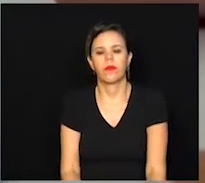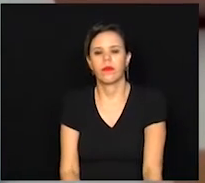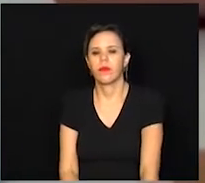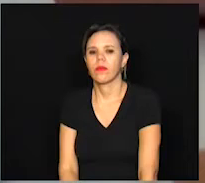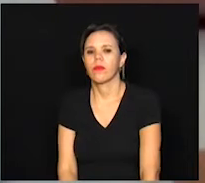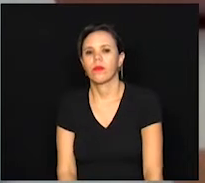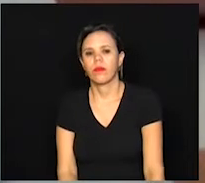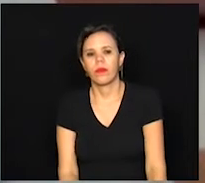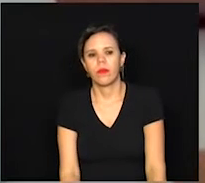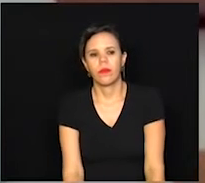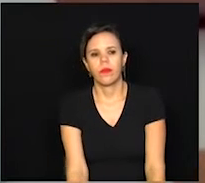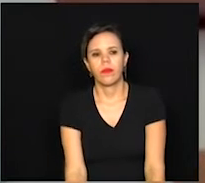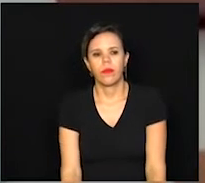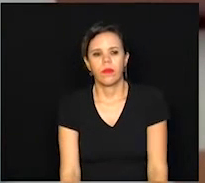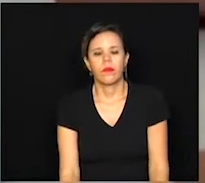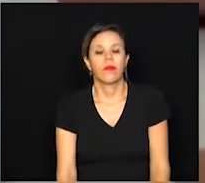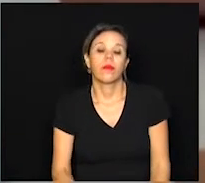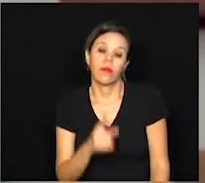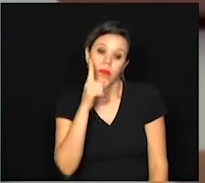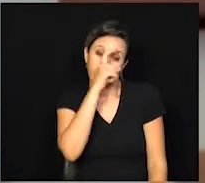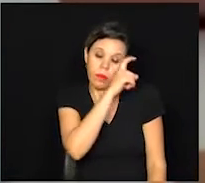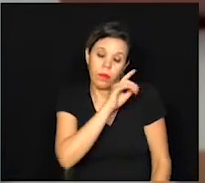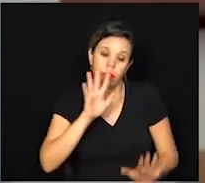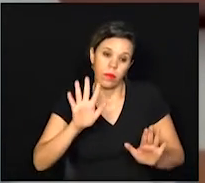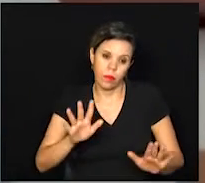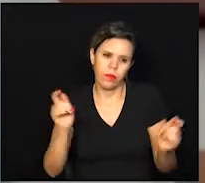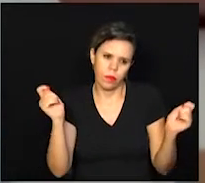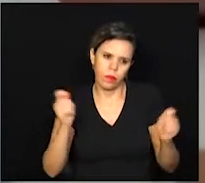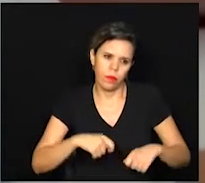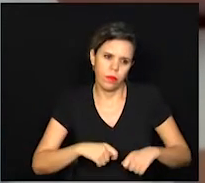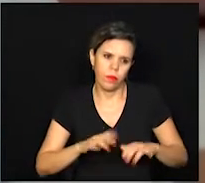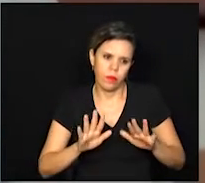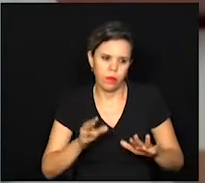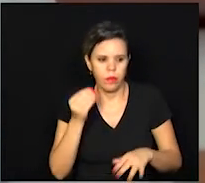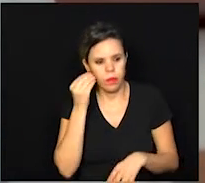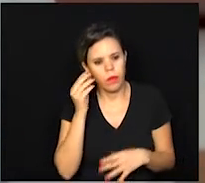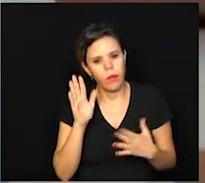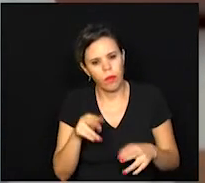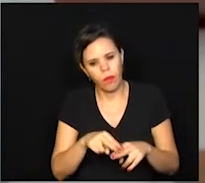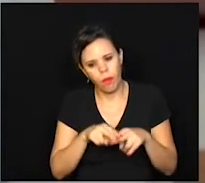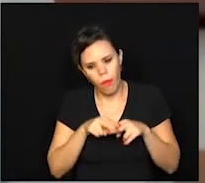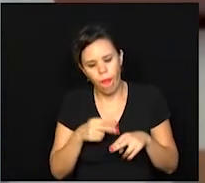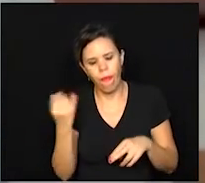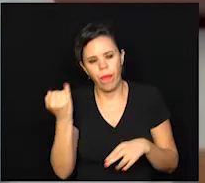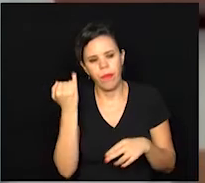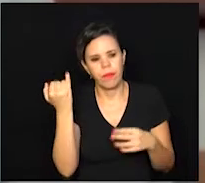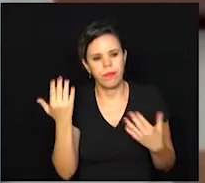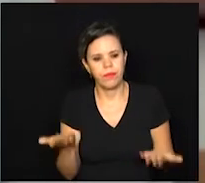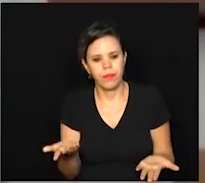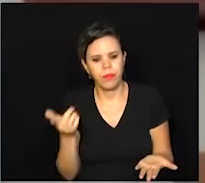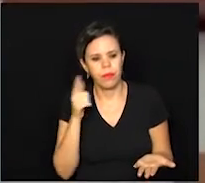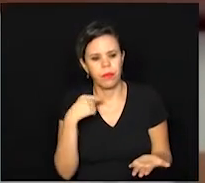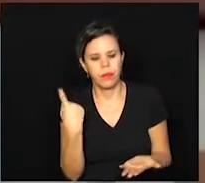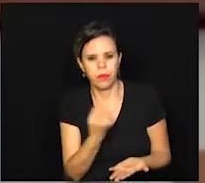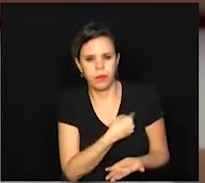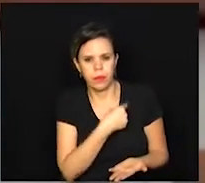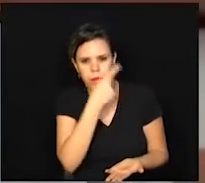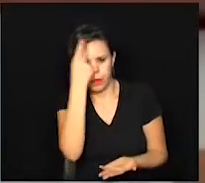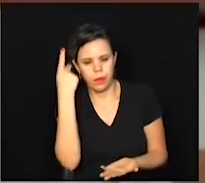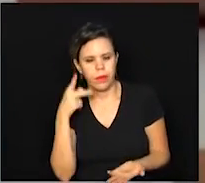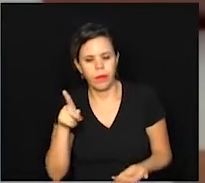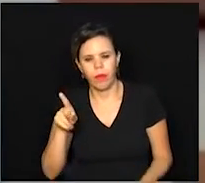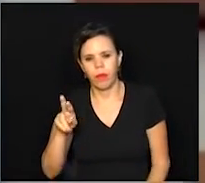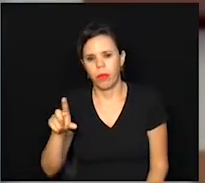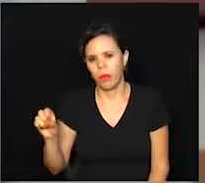né? Eles são difíceis, mas são possíveis. E por isso que é muito importante a gente, como o Paulo já